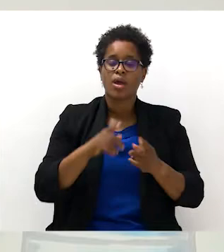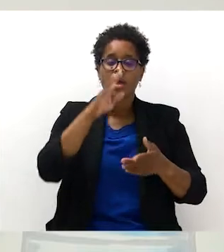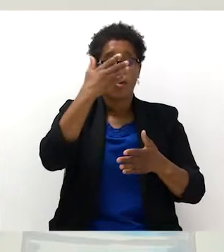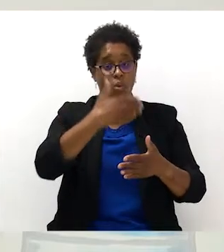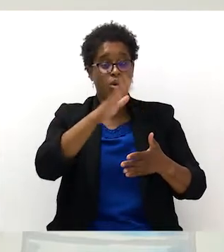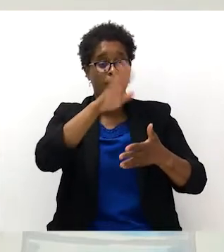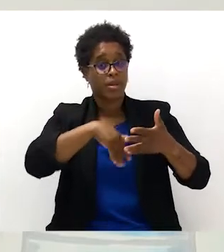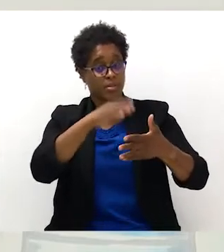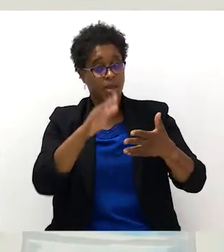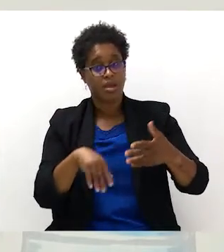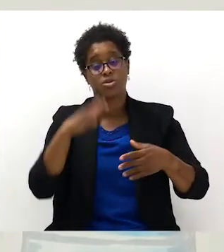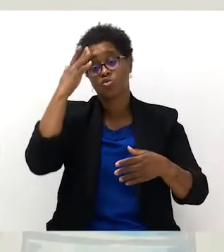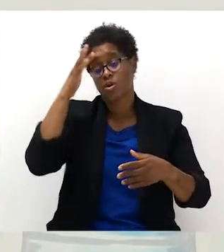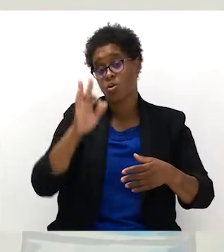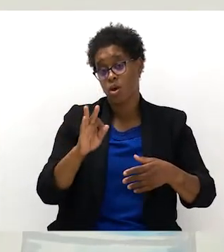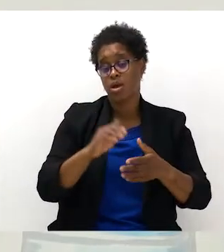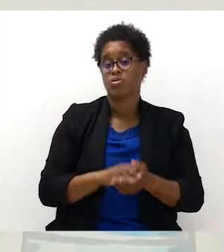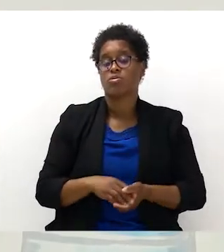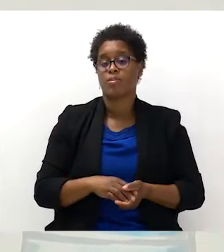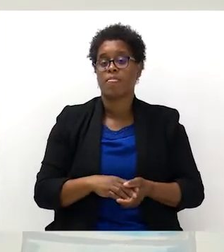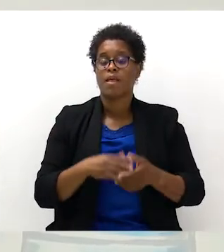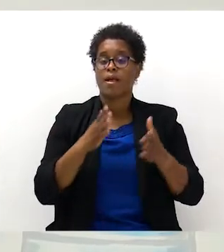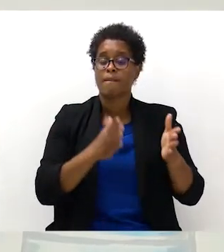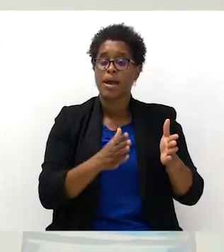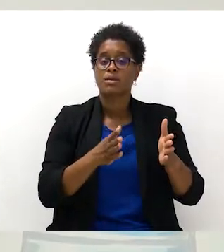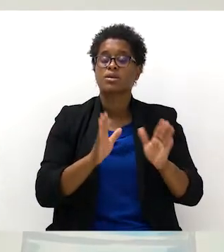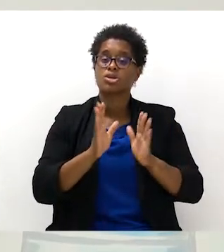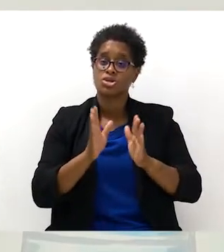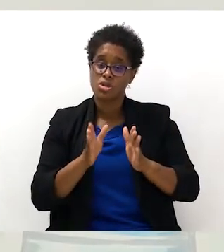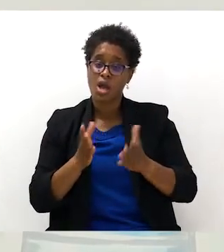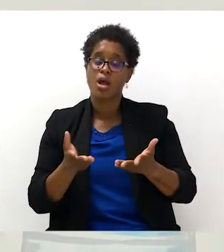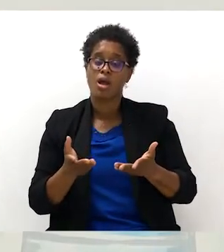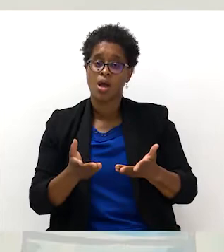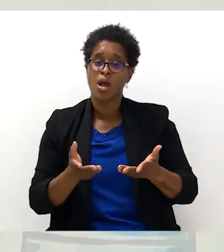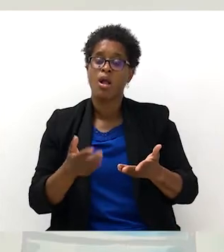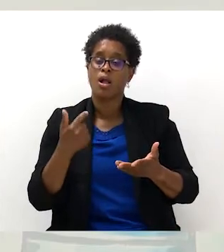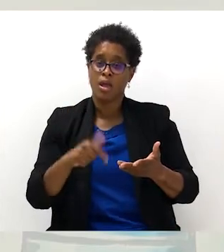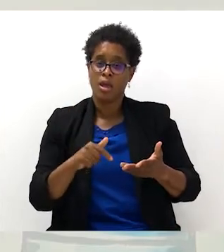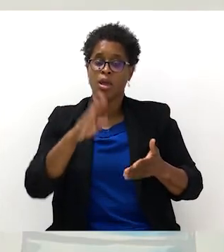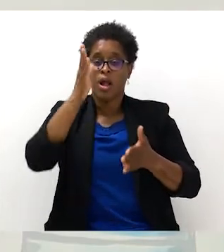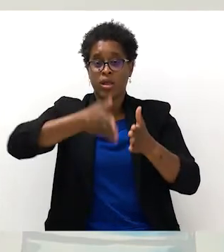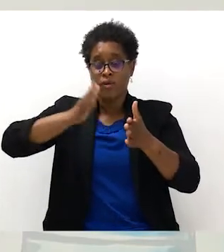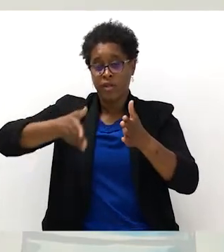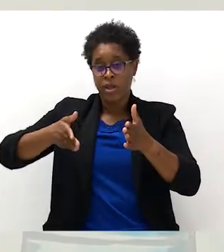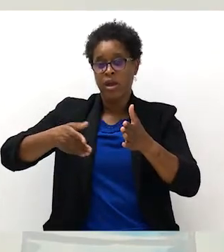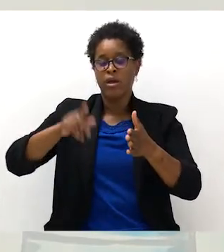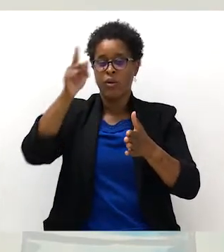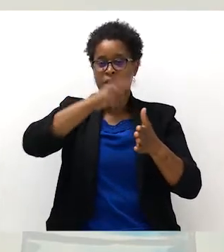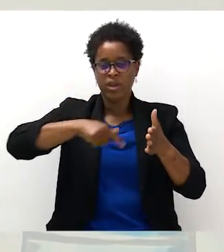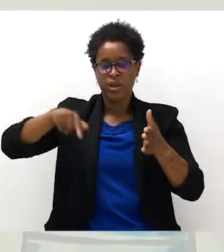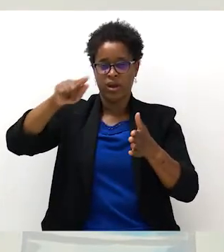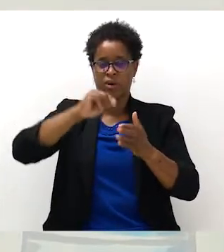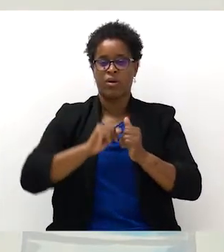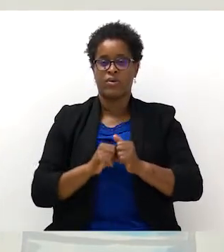pintada. E o número 4 representa o quê? As partes em que está dividida o círculo,